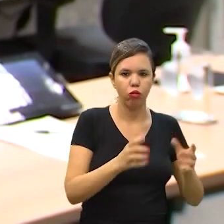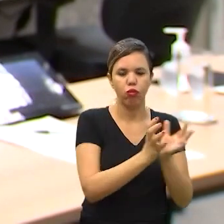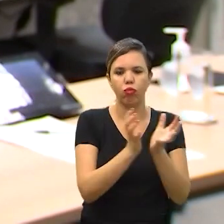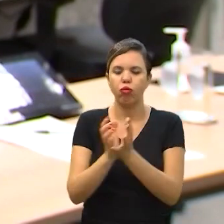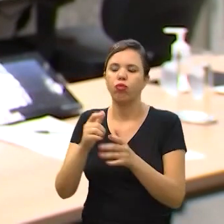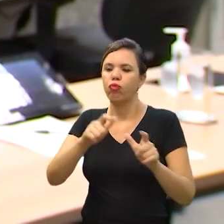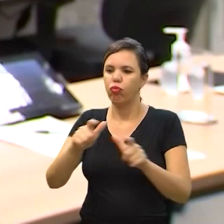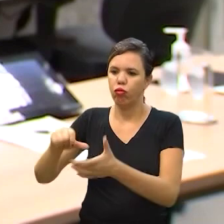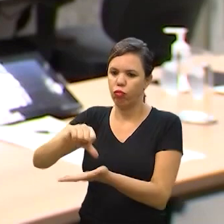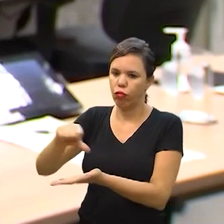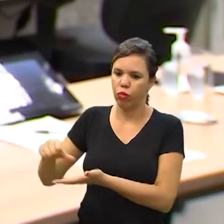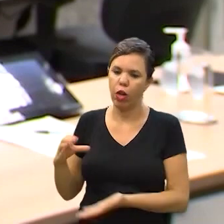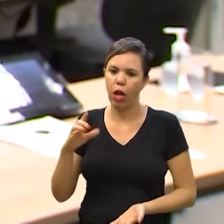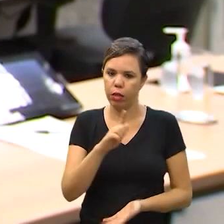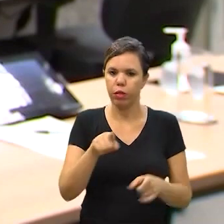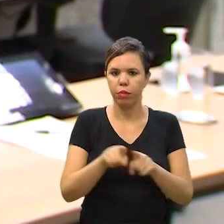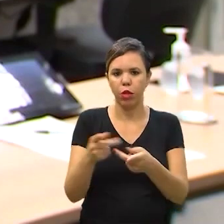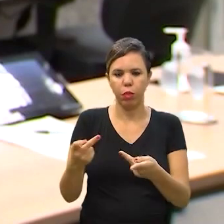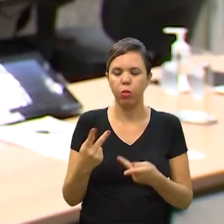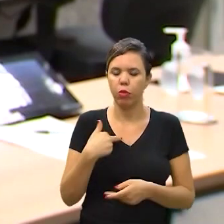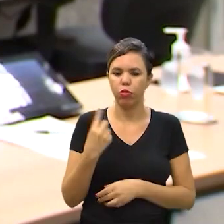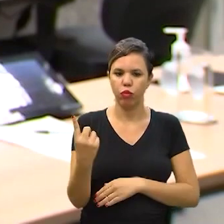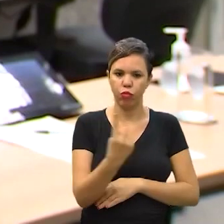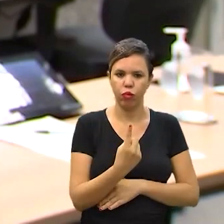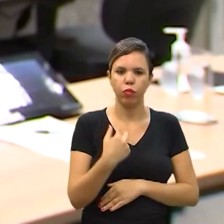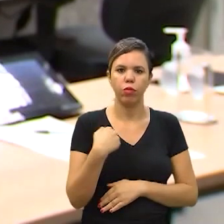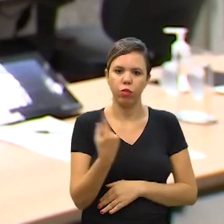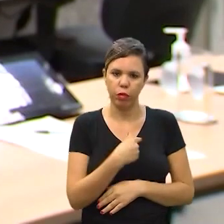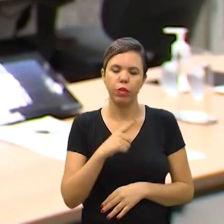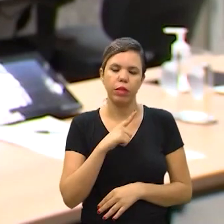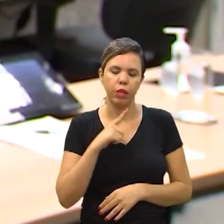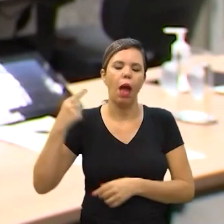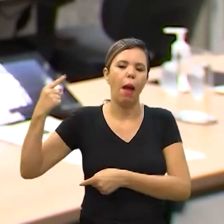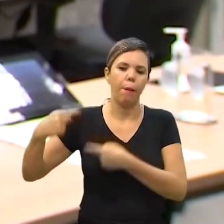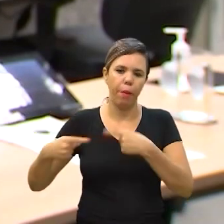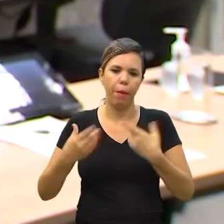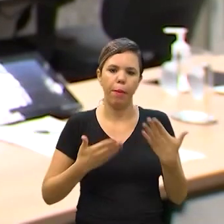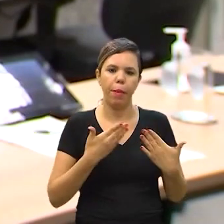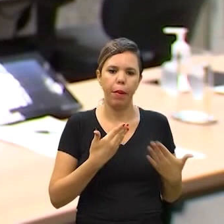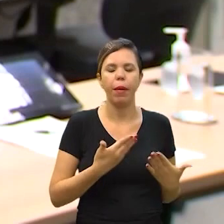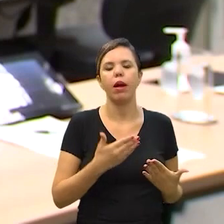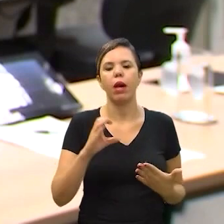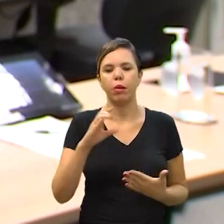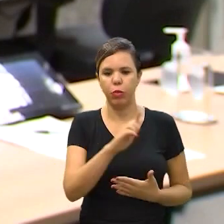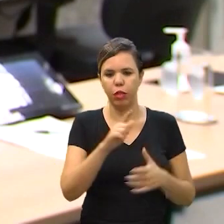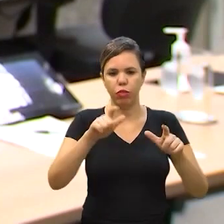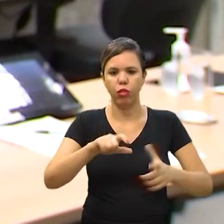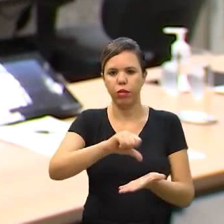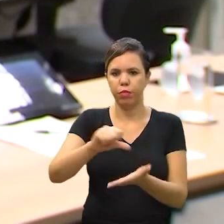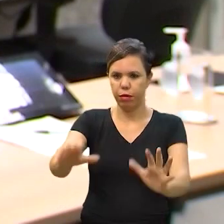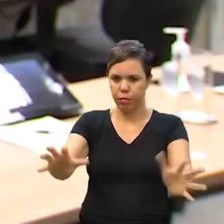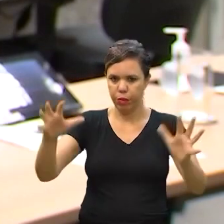né, Campinas, e também chamamos o do Campo Grande, ele não pôde comparecer, mas nós também temos discutido a APA do Campo